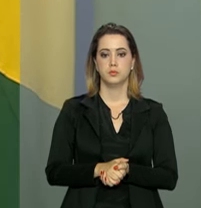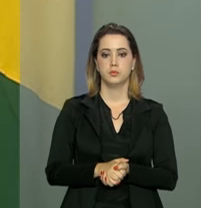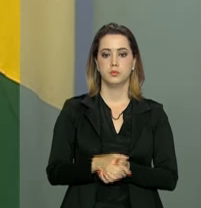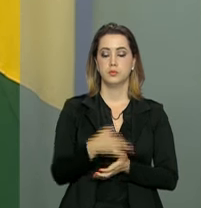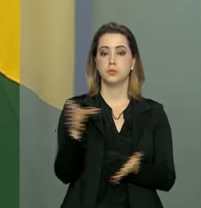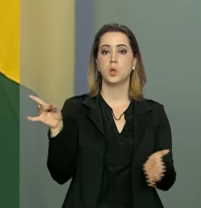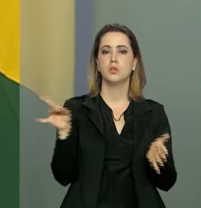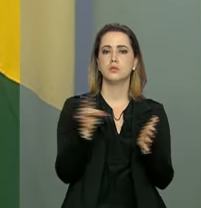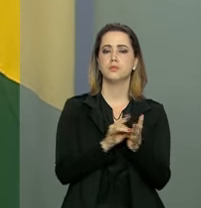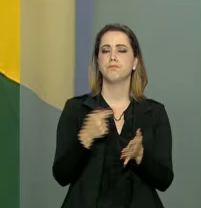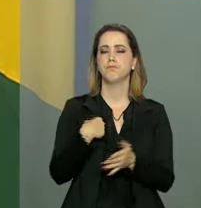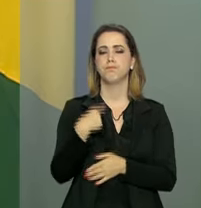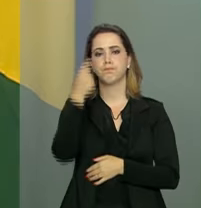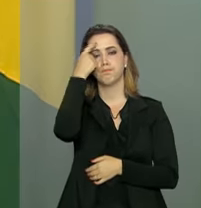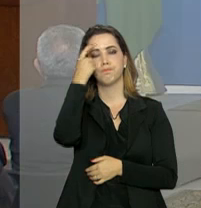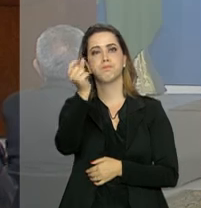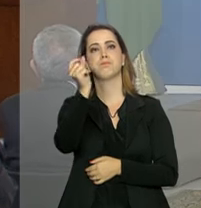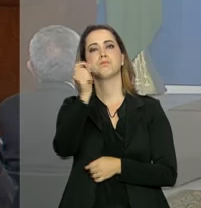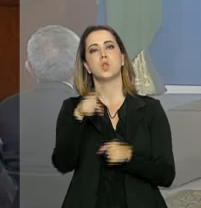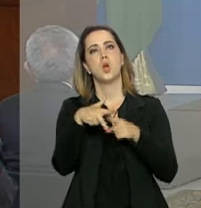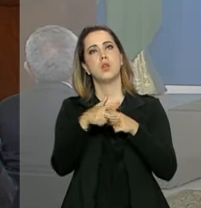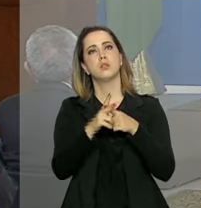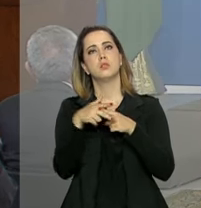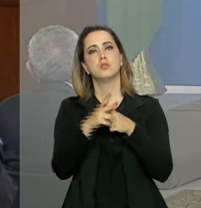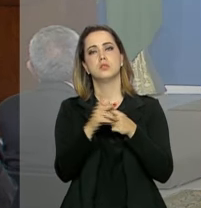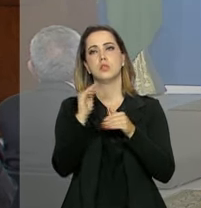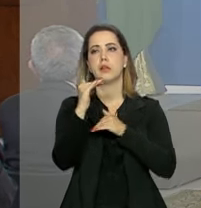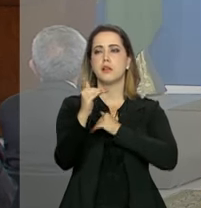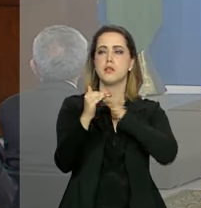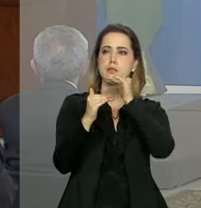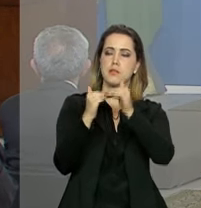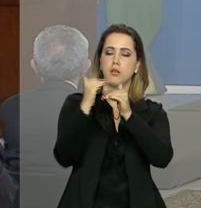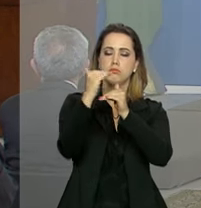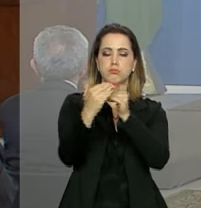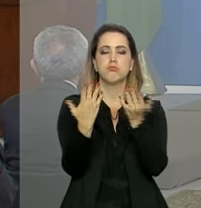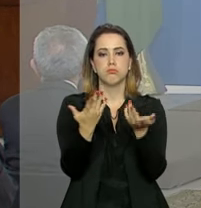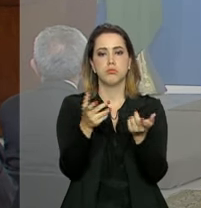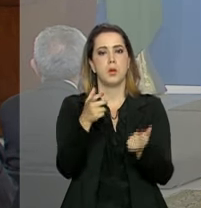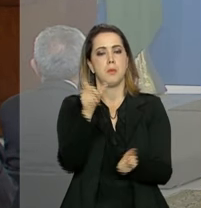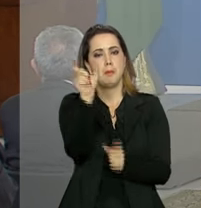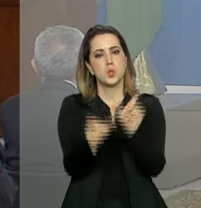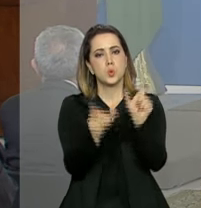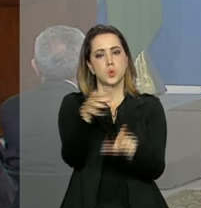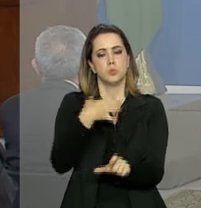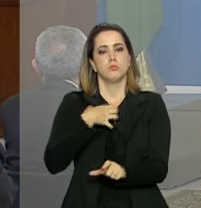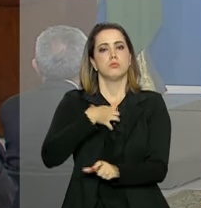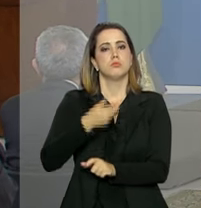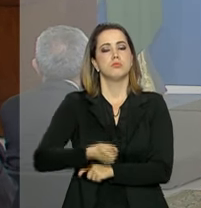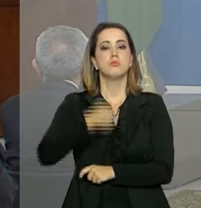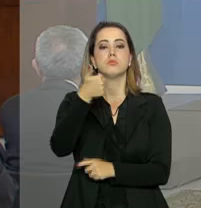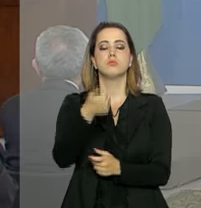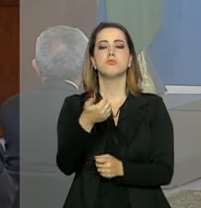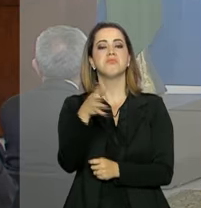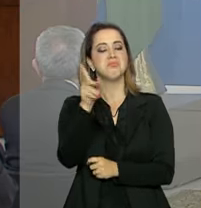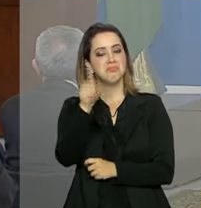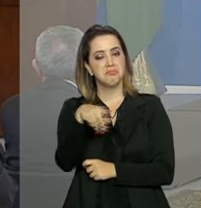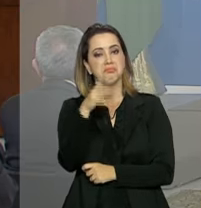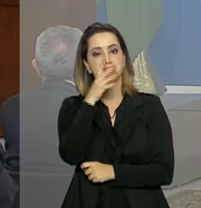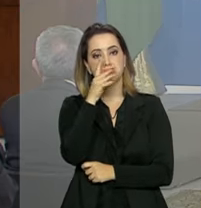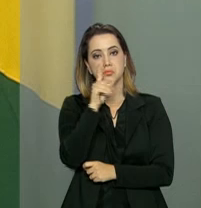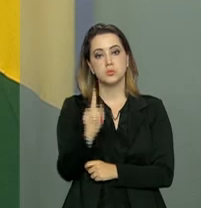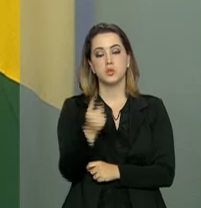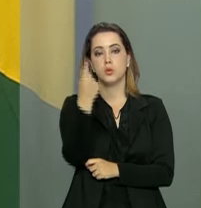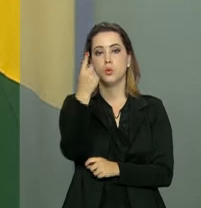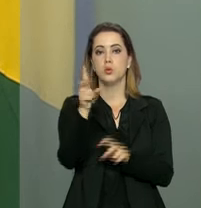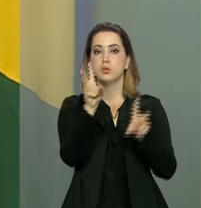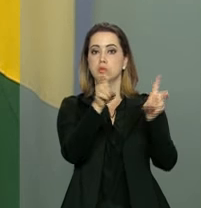Na verdade, eu pensei, reformar é para crescer, para a pessoa sentir-se melhor. Interessante como um dos